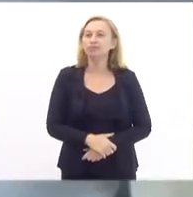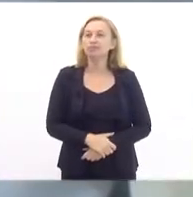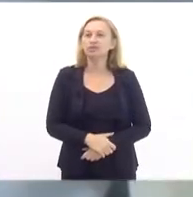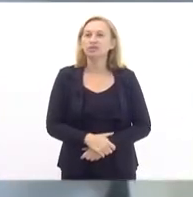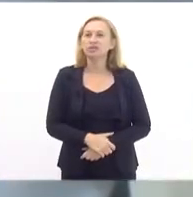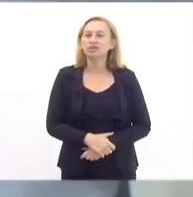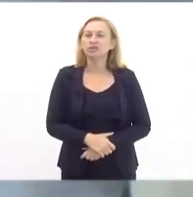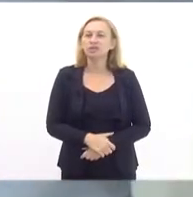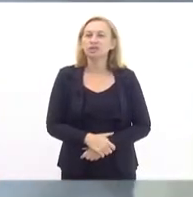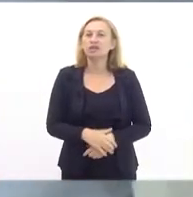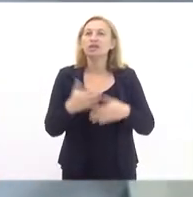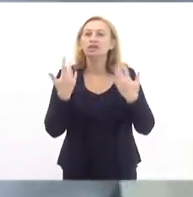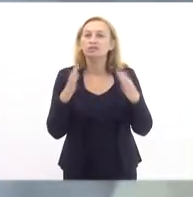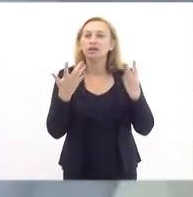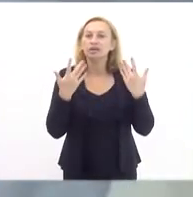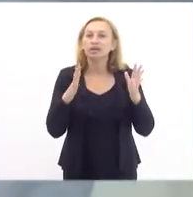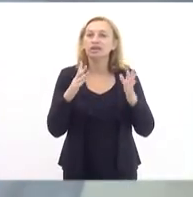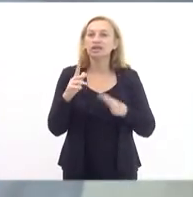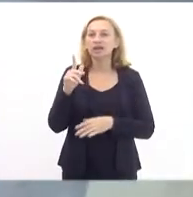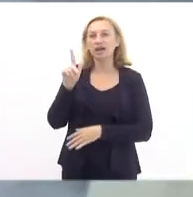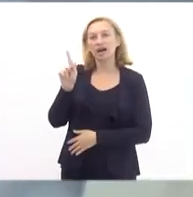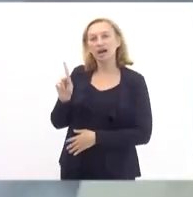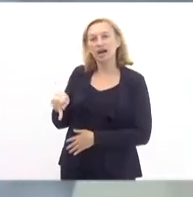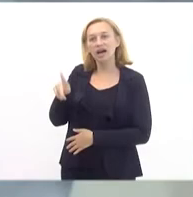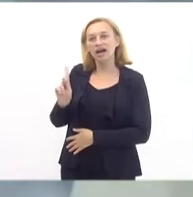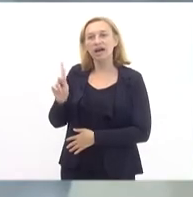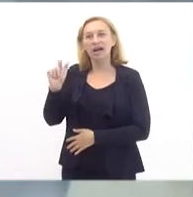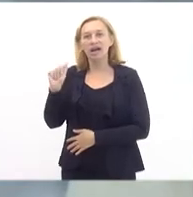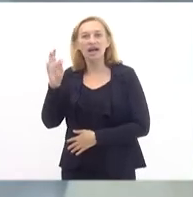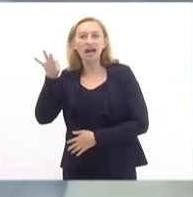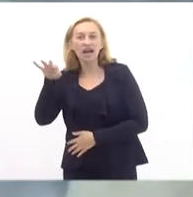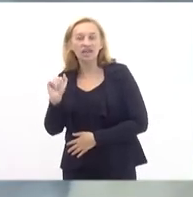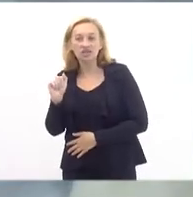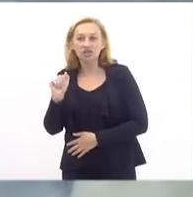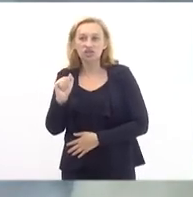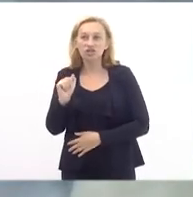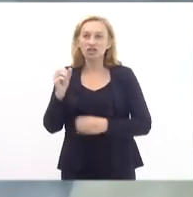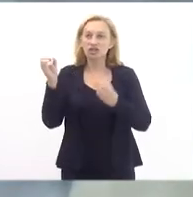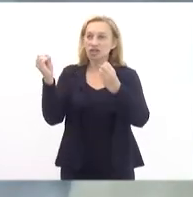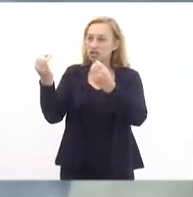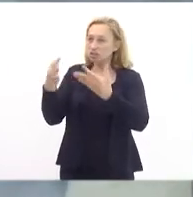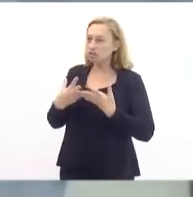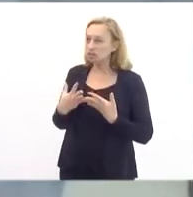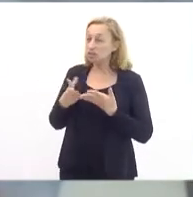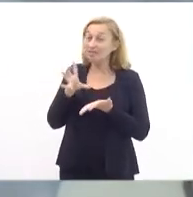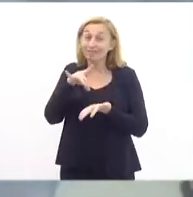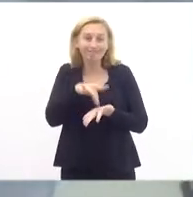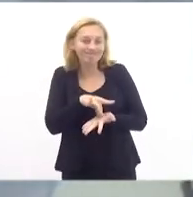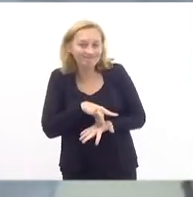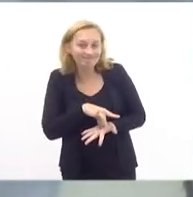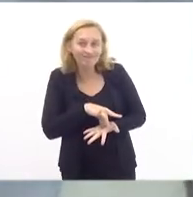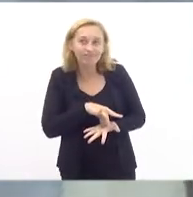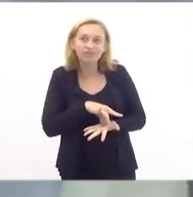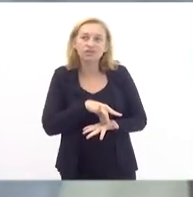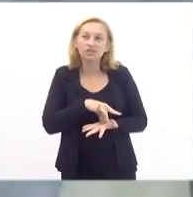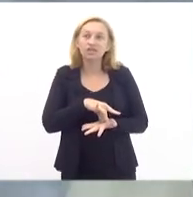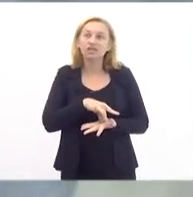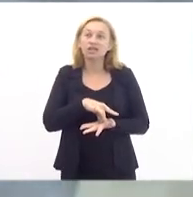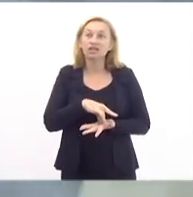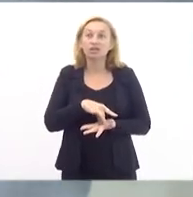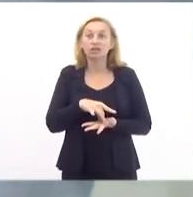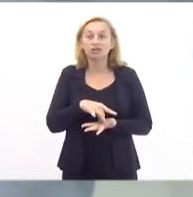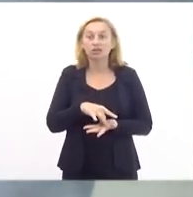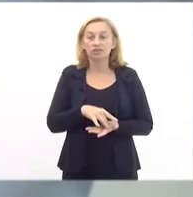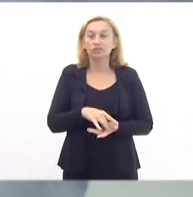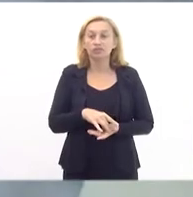Presidente, eu quero parabenizar a Kátia, porque a Kátia transcreve para nós uma realidade. Eu, como presidente da